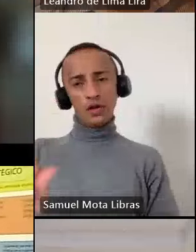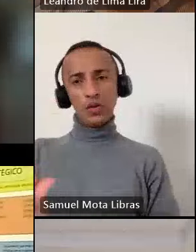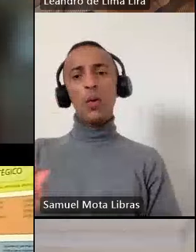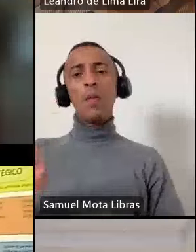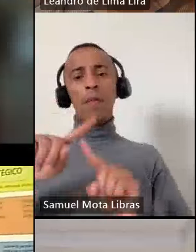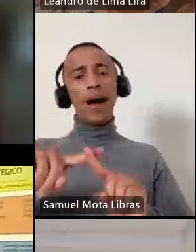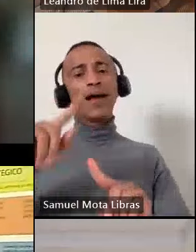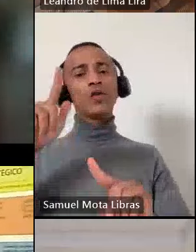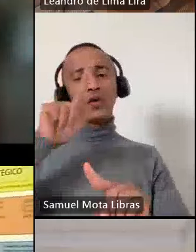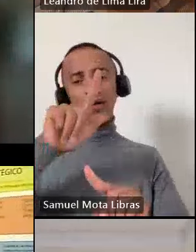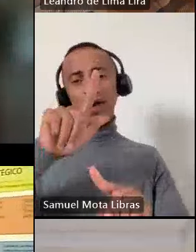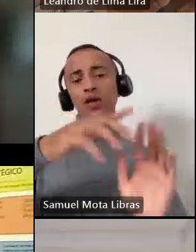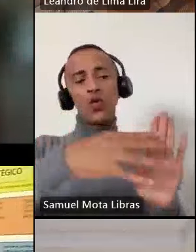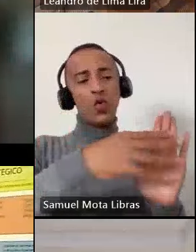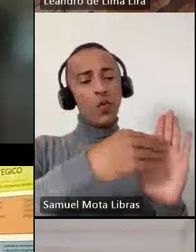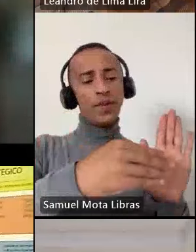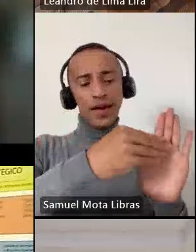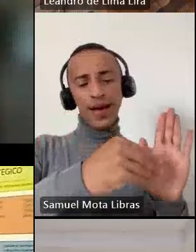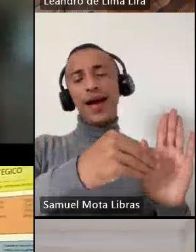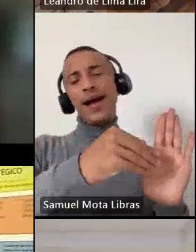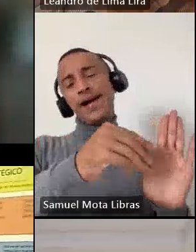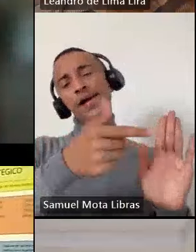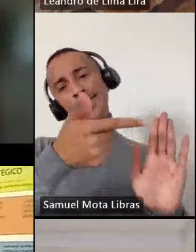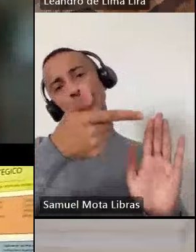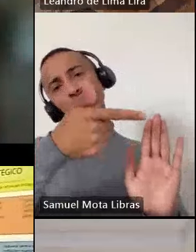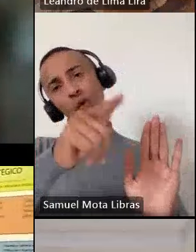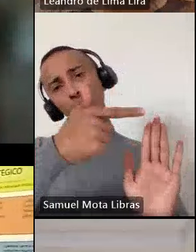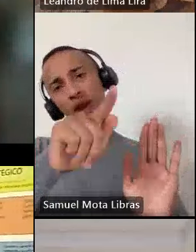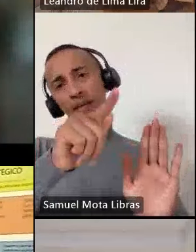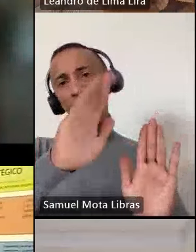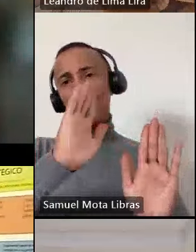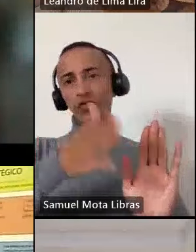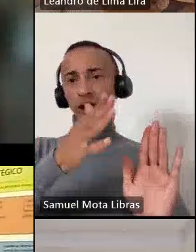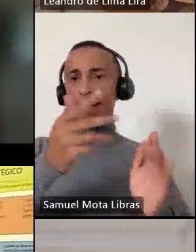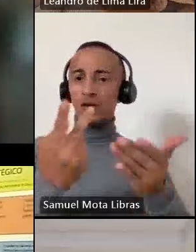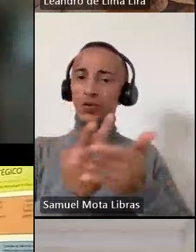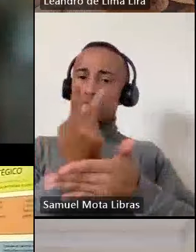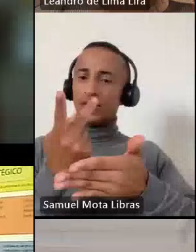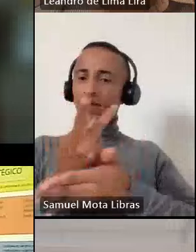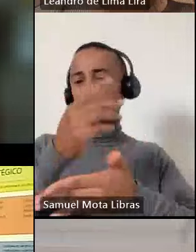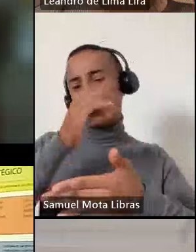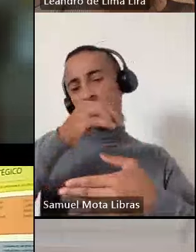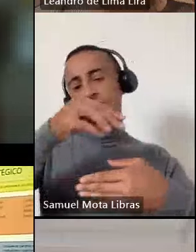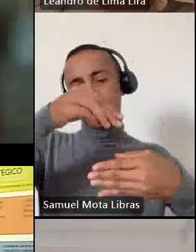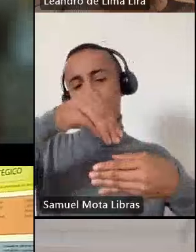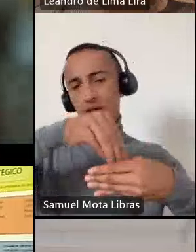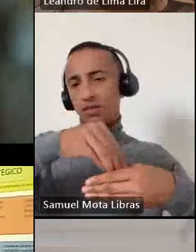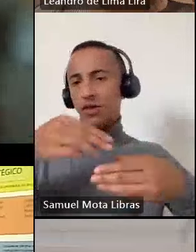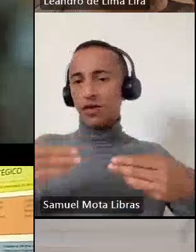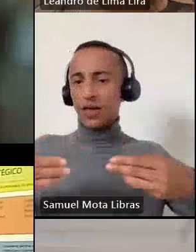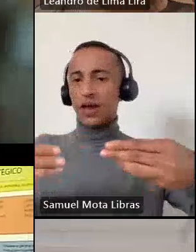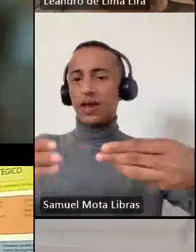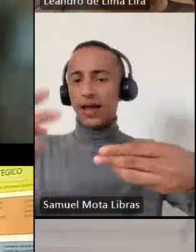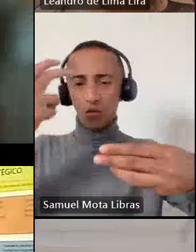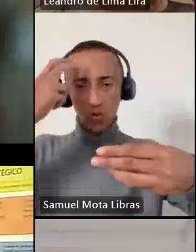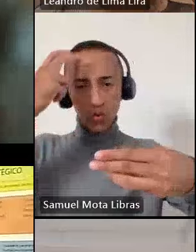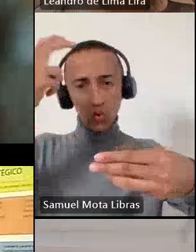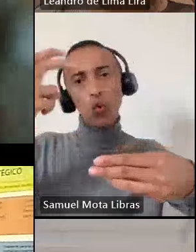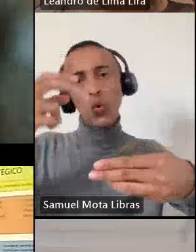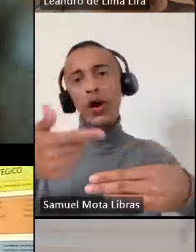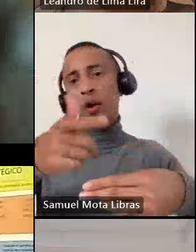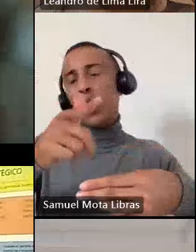Cultura em trabalhos passados a gente tem tido resultados bem interessantes assim de ter contribuições dos órgãos enquanto desenha ações